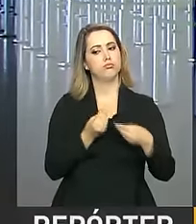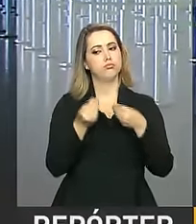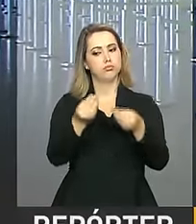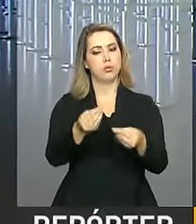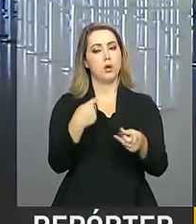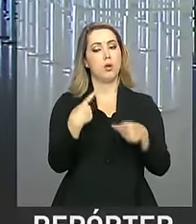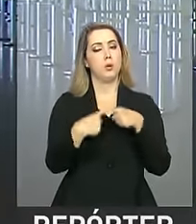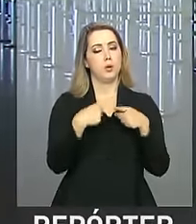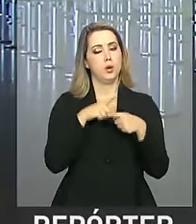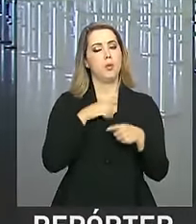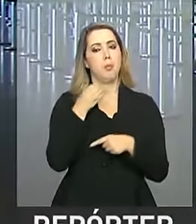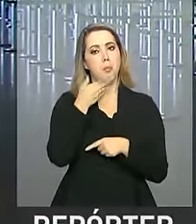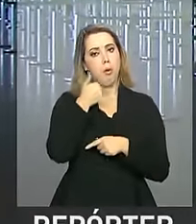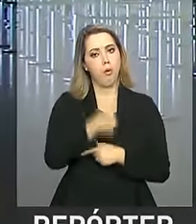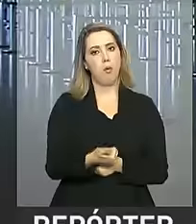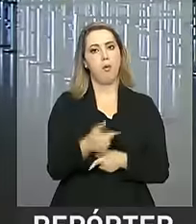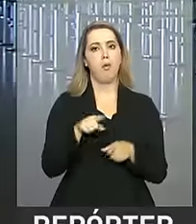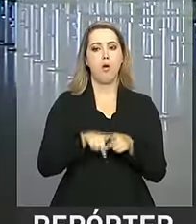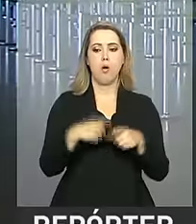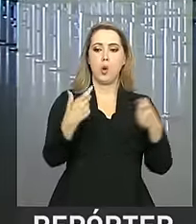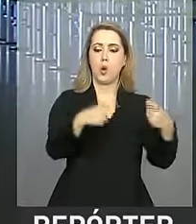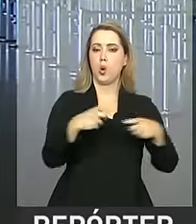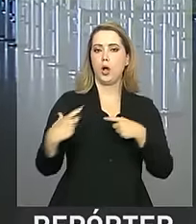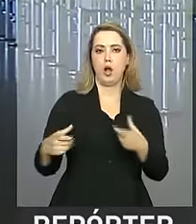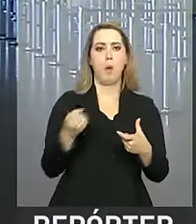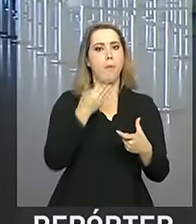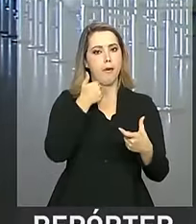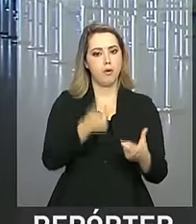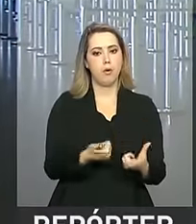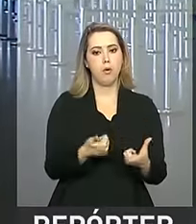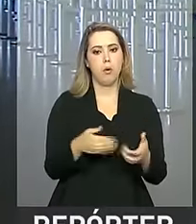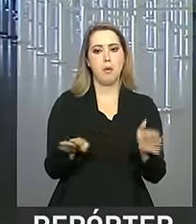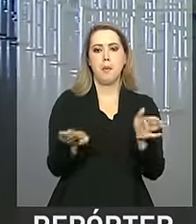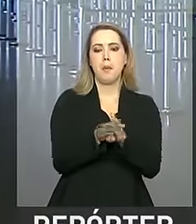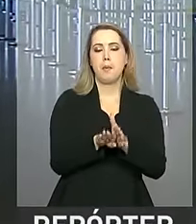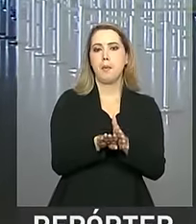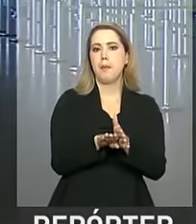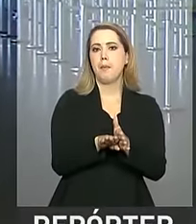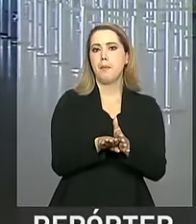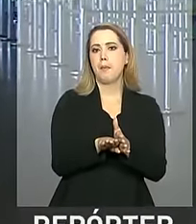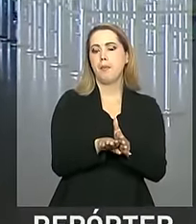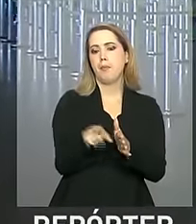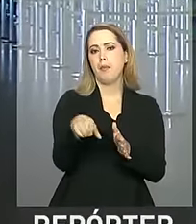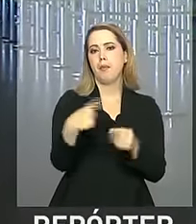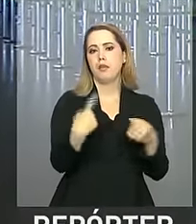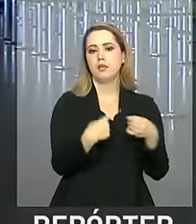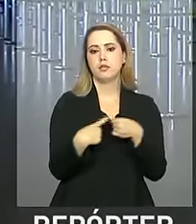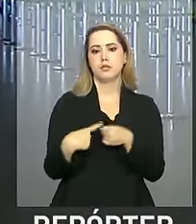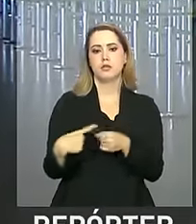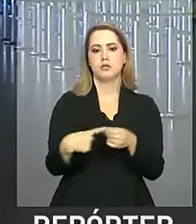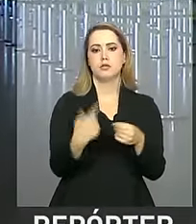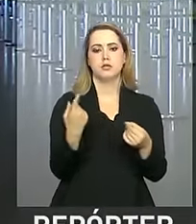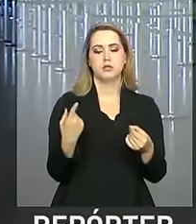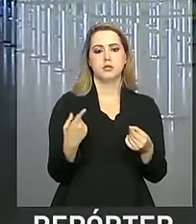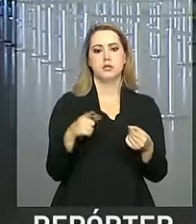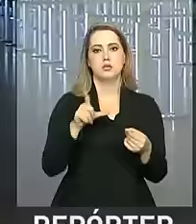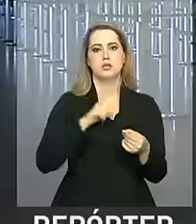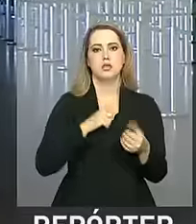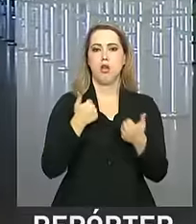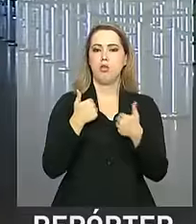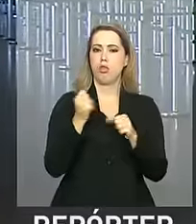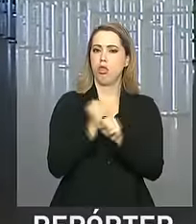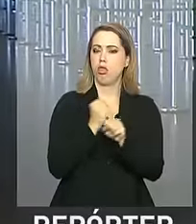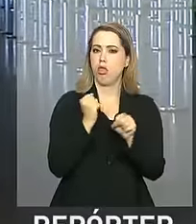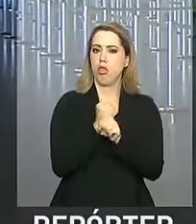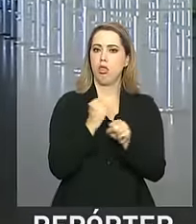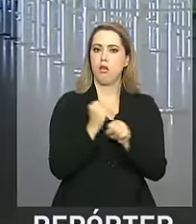tem coisas boas nesse aeroporto, como por exemplo a localização. Ele é perto da cidade, ele tem uma infraestrutura de conforto